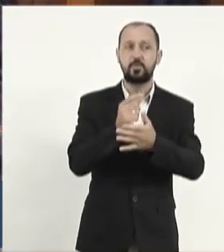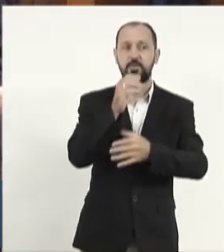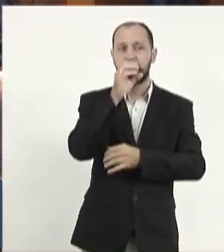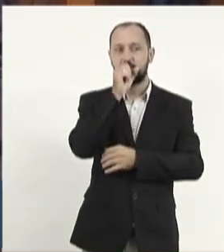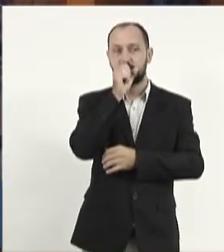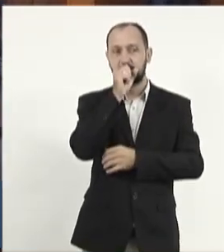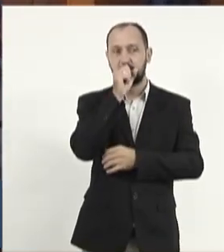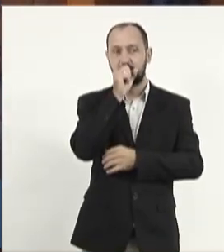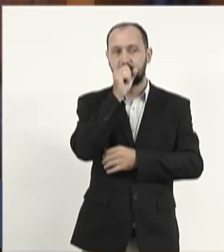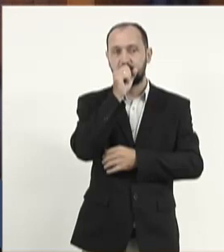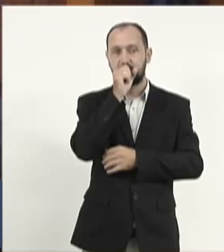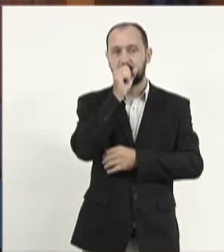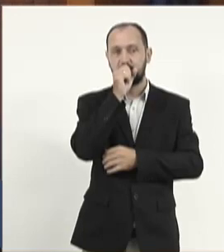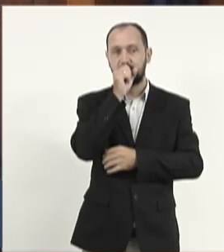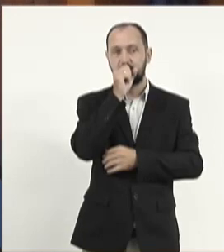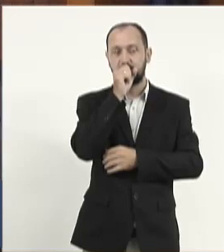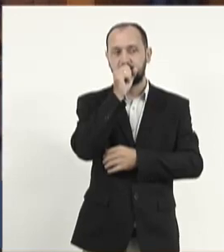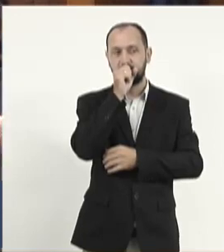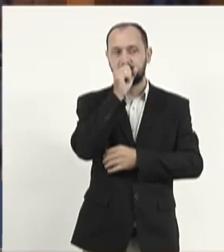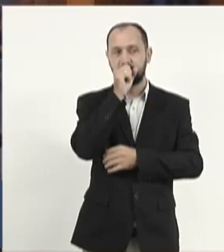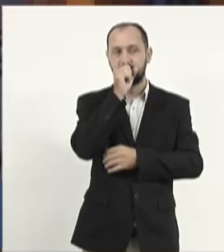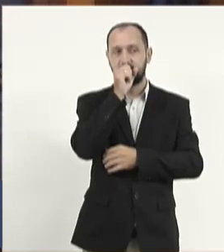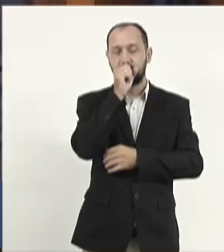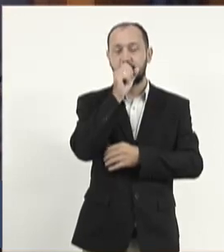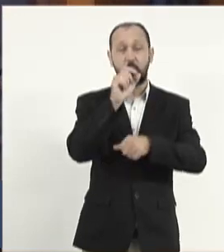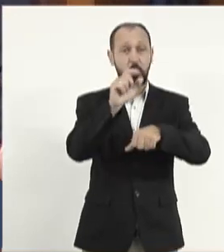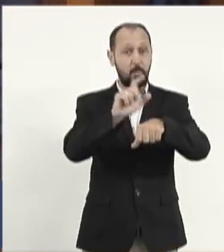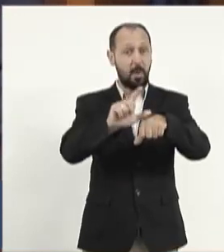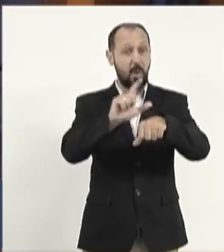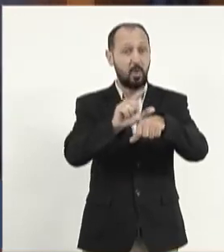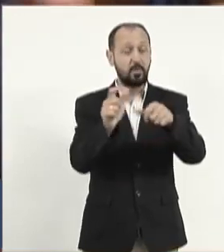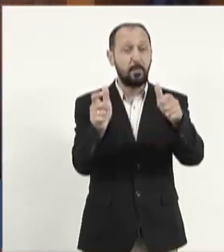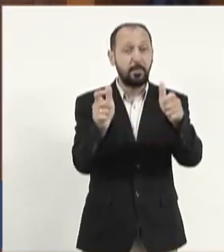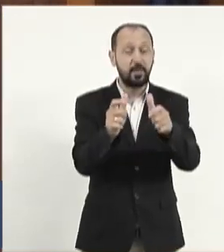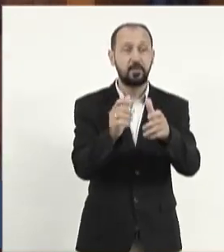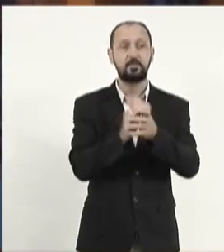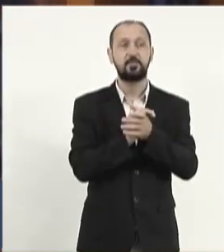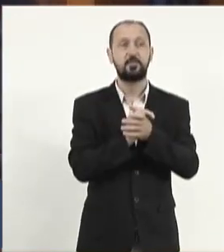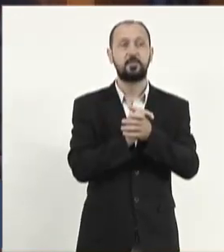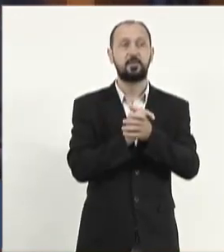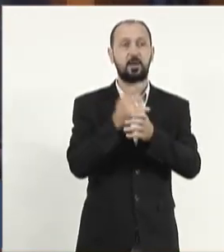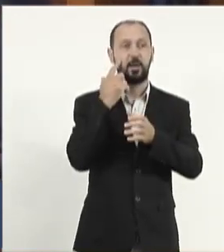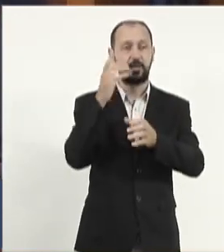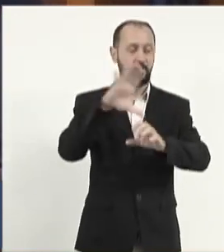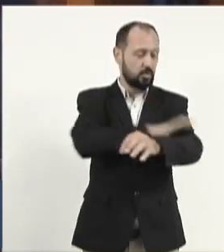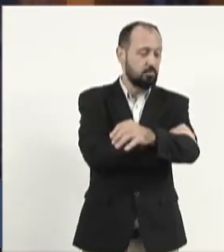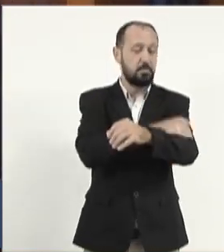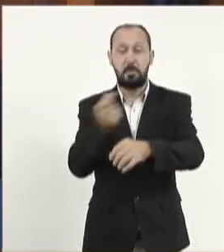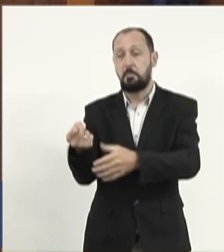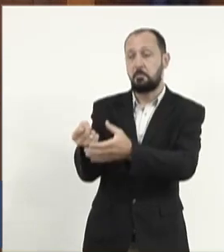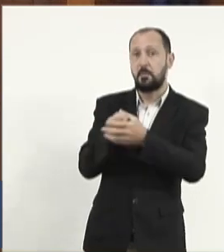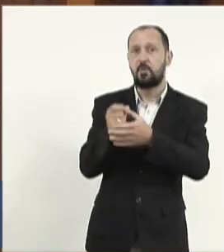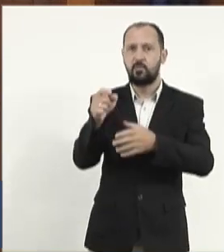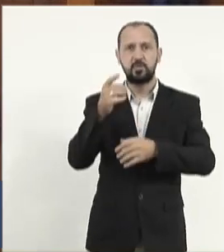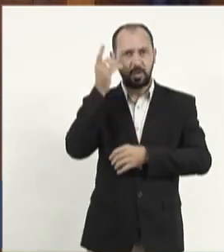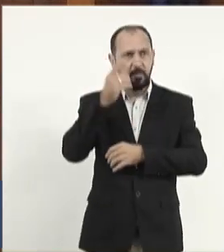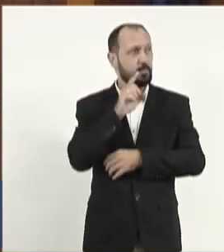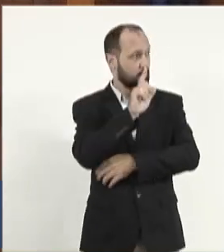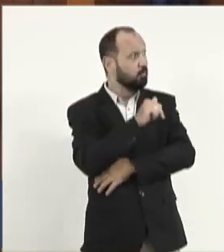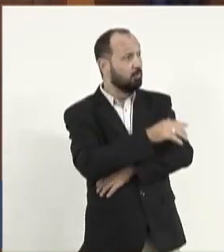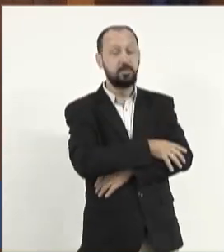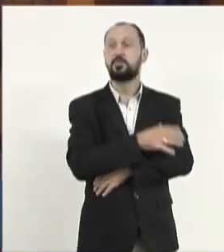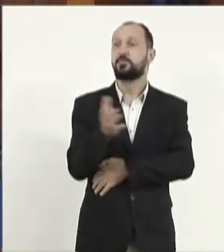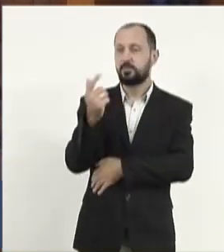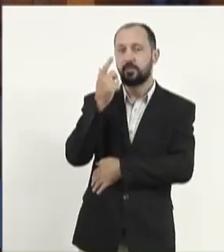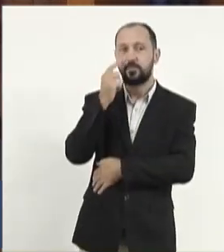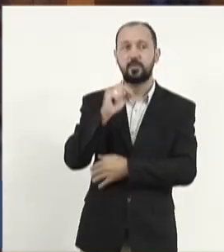sábado num comércio pequeno, né, um comerciante me pegou pelo braço, falou: o senhor é o deputado, né? Falei: sou.